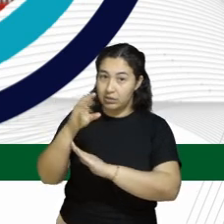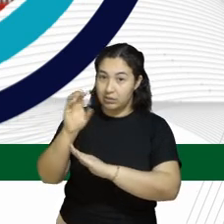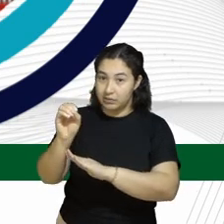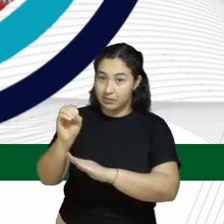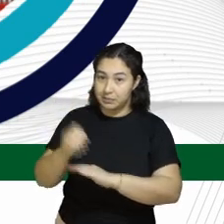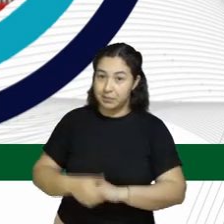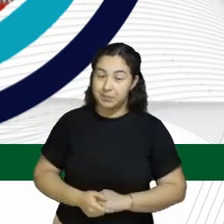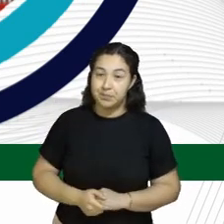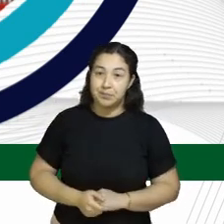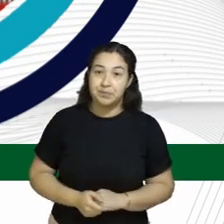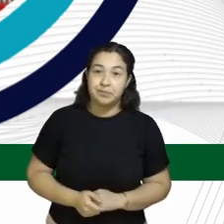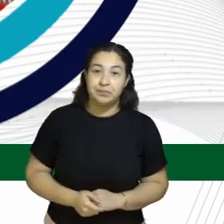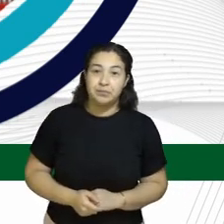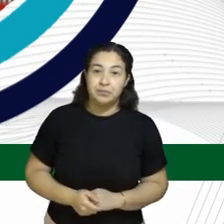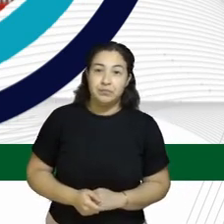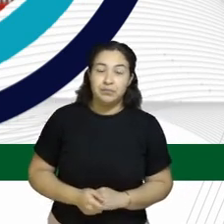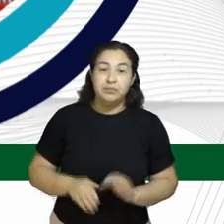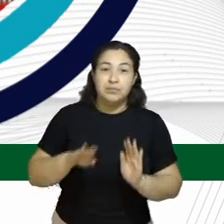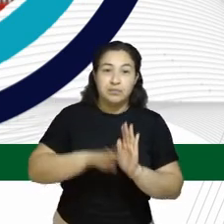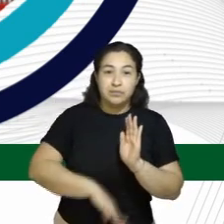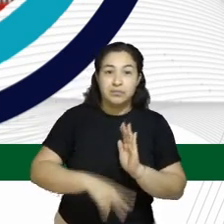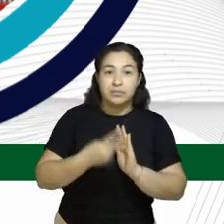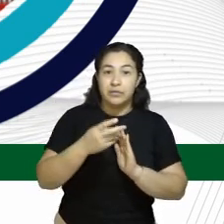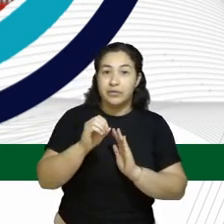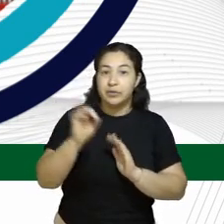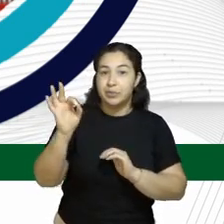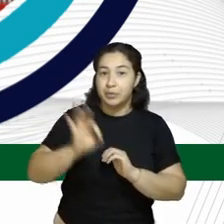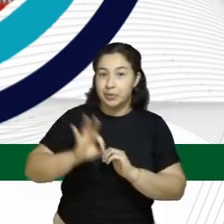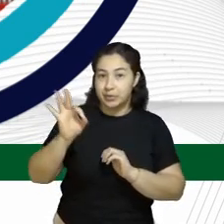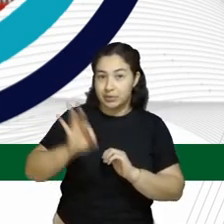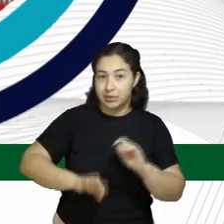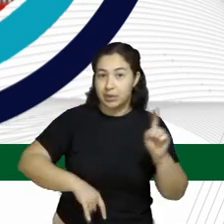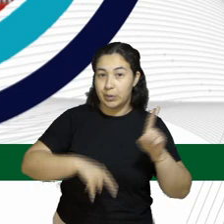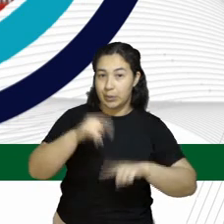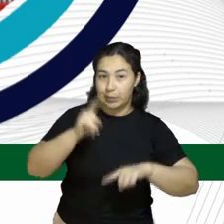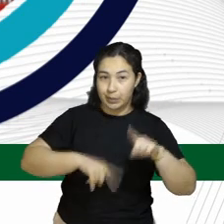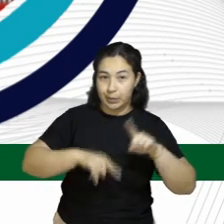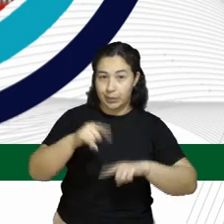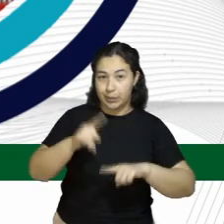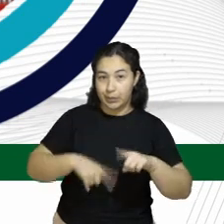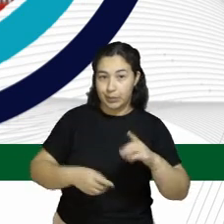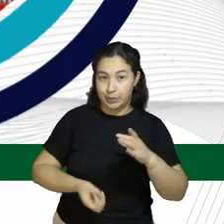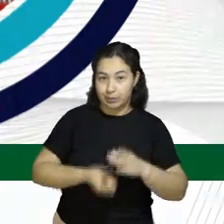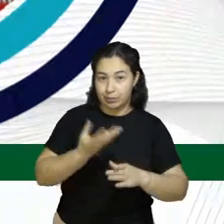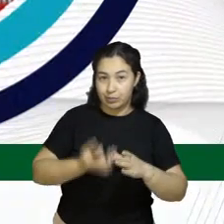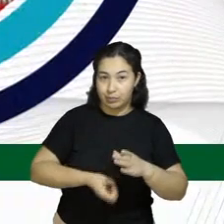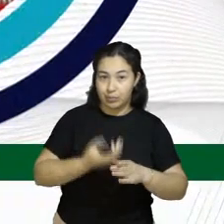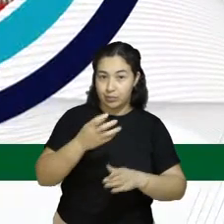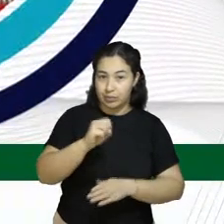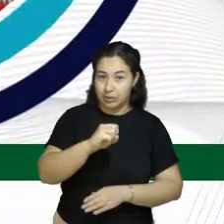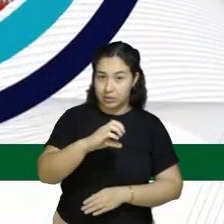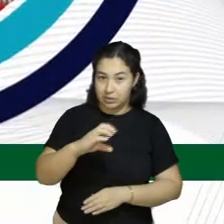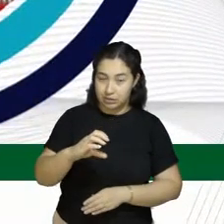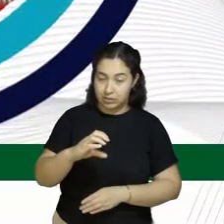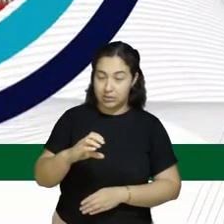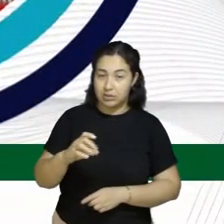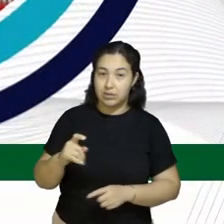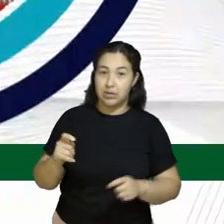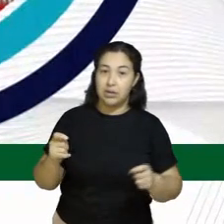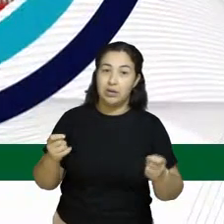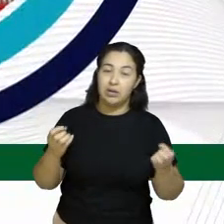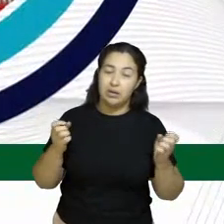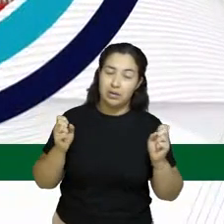30 segundos. A isenção de 20% dos produtos produzidos em Santa Catarina seja realmente levada em